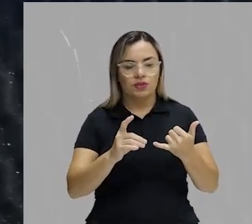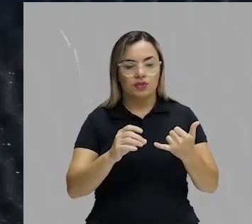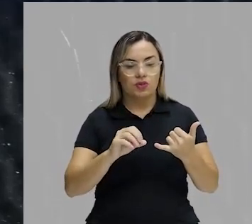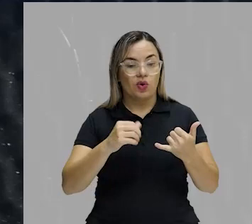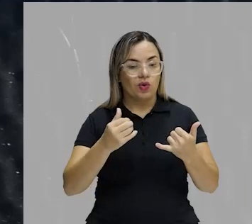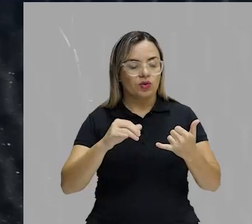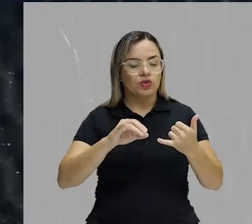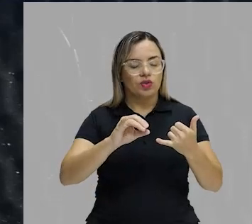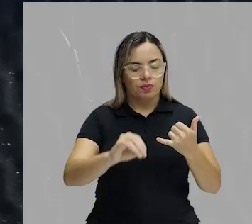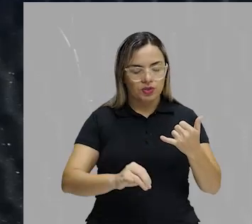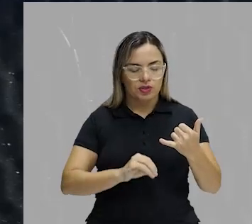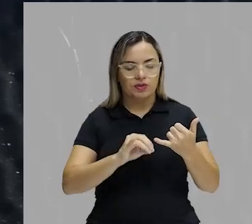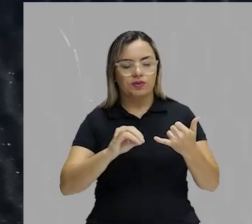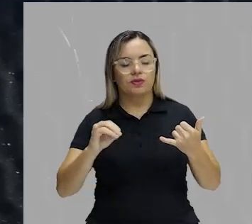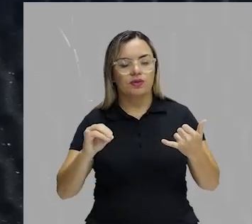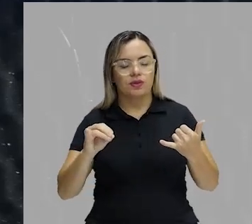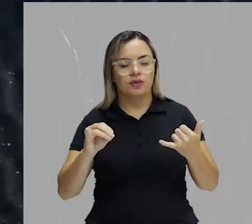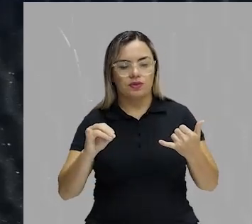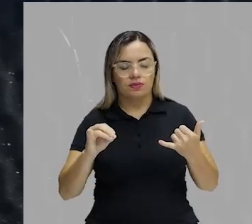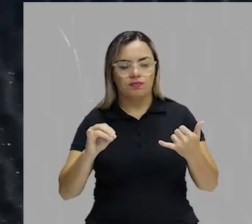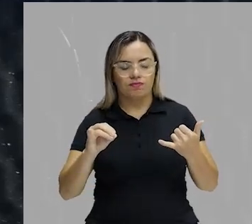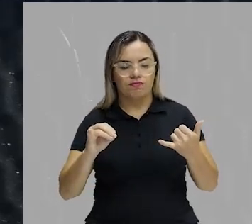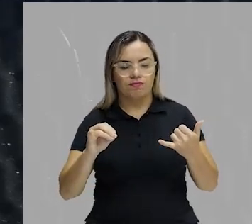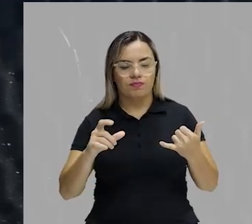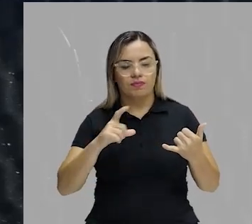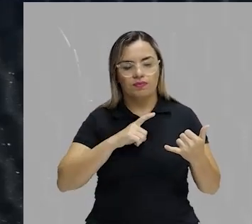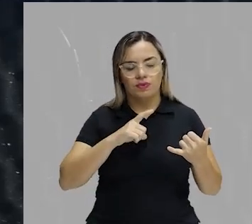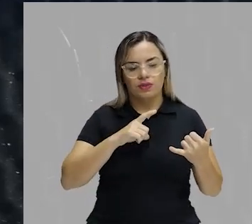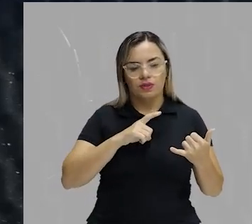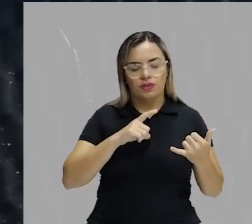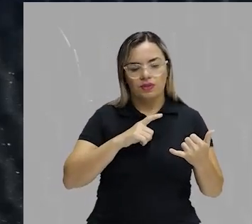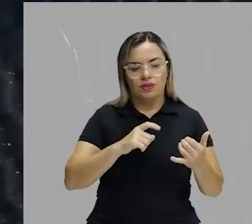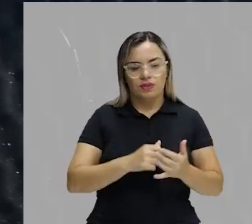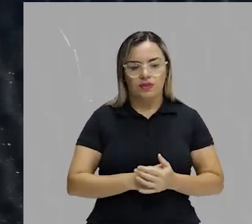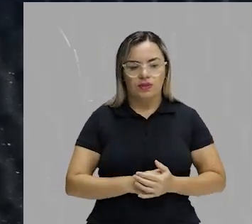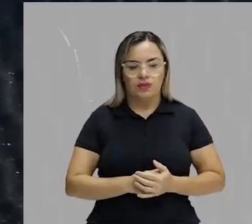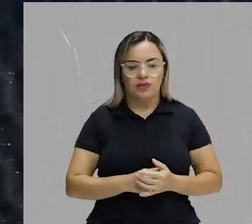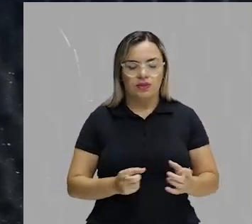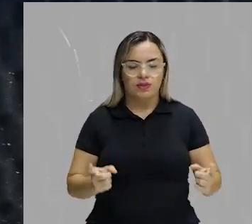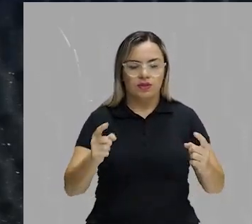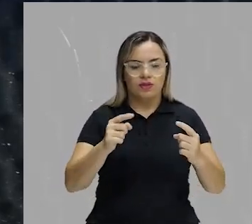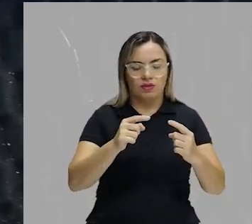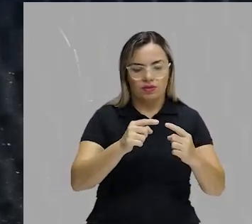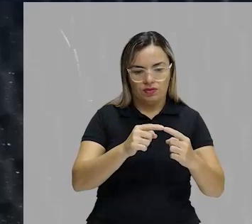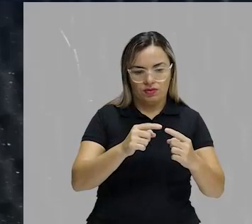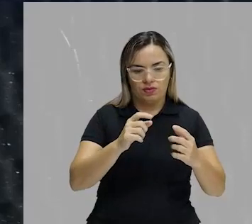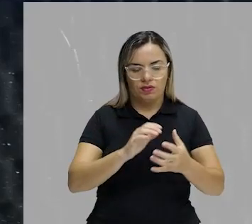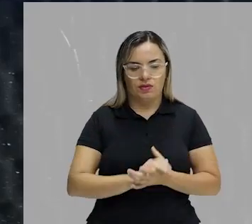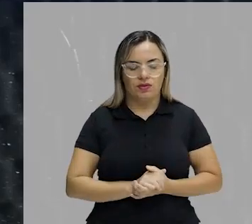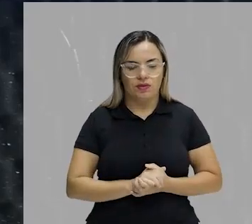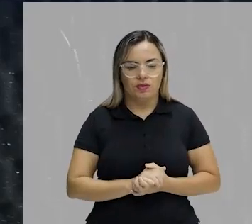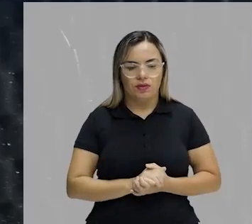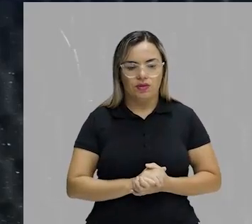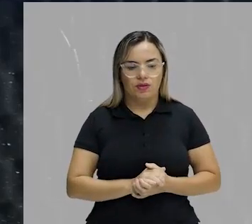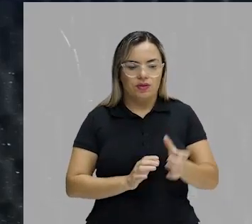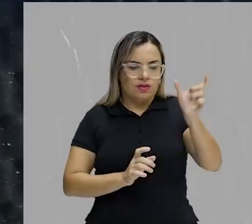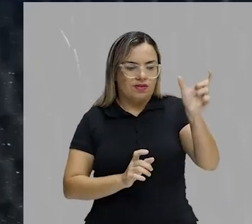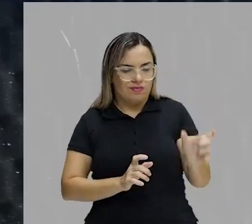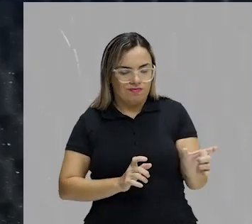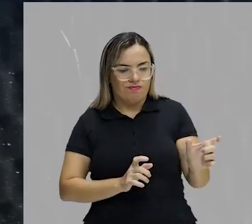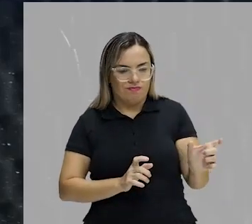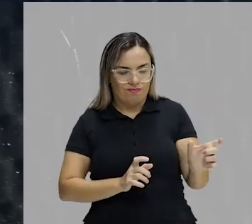de predicativo, de aposto e de sujeito, certo? Então, ele é o